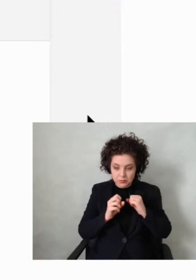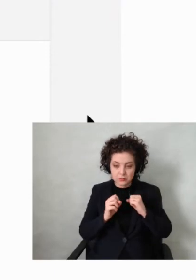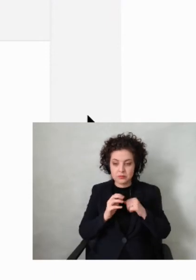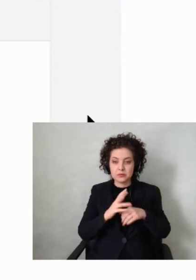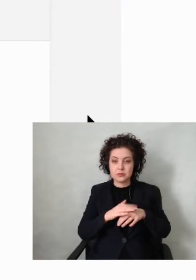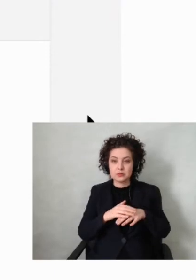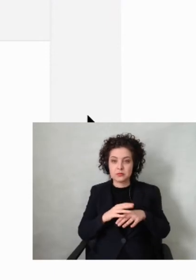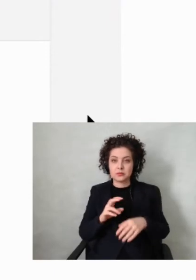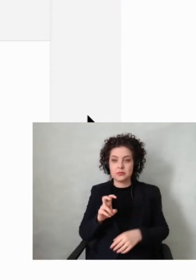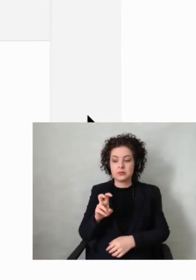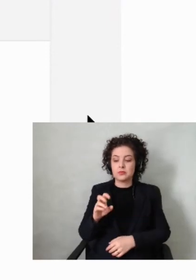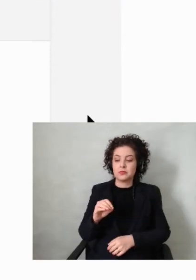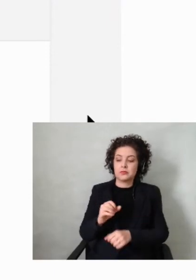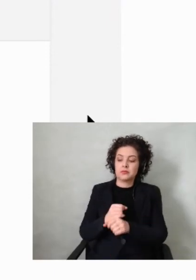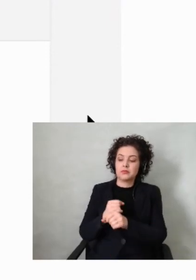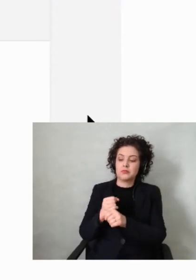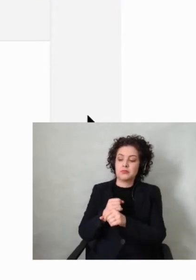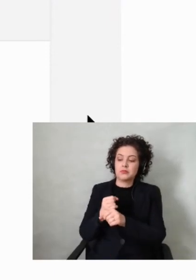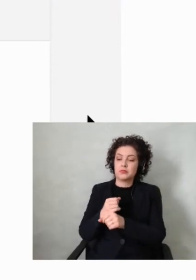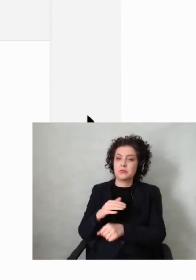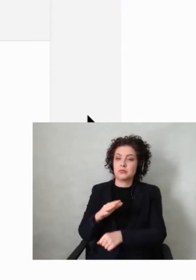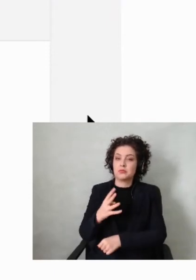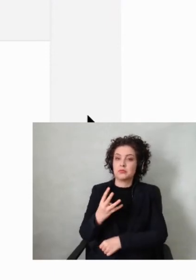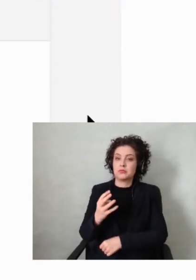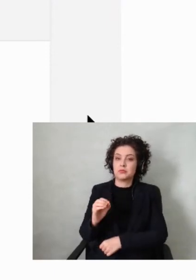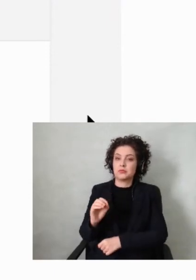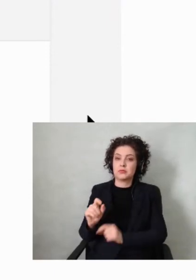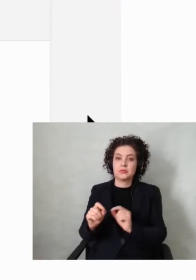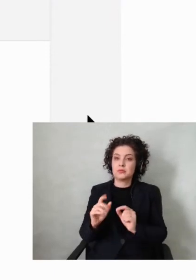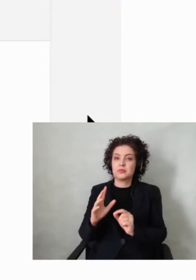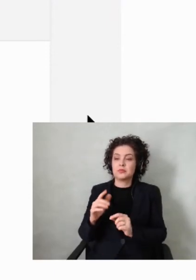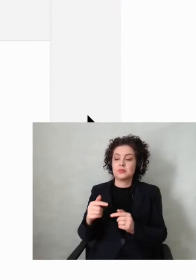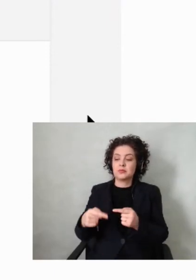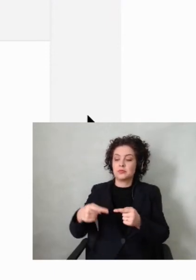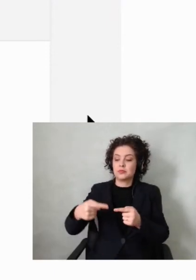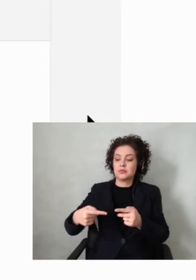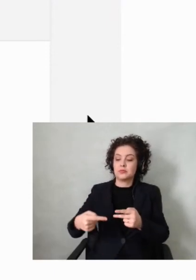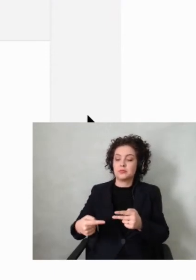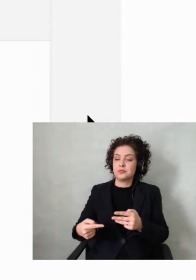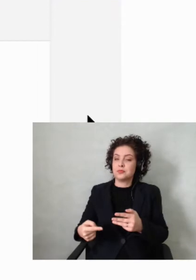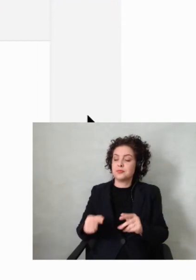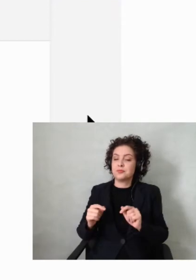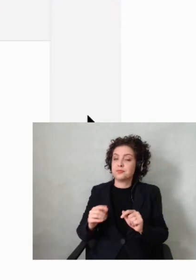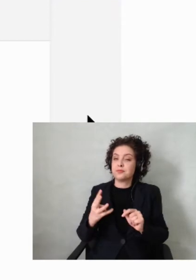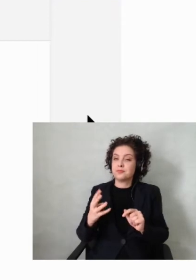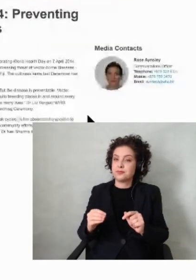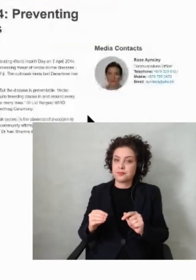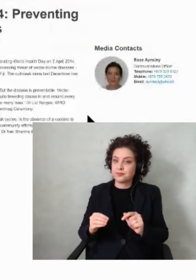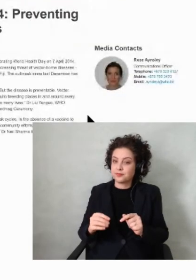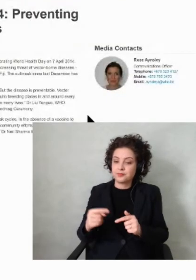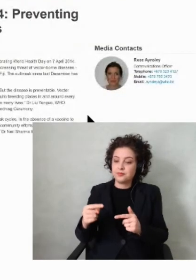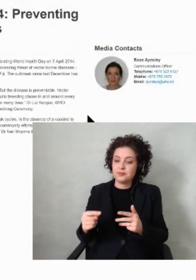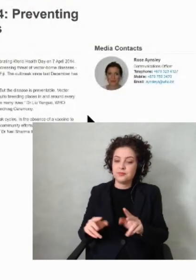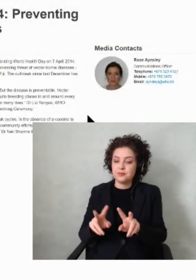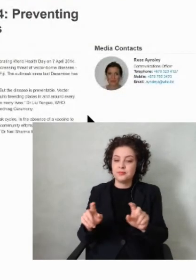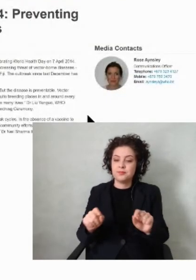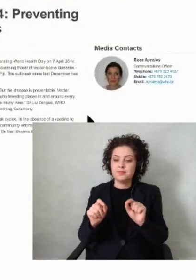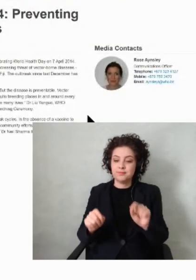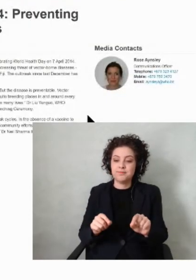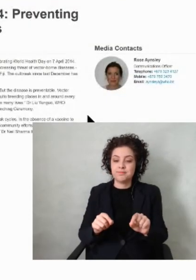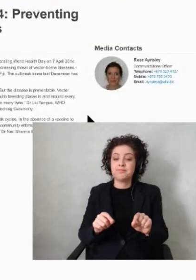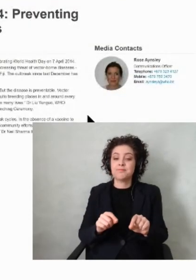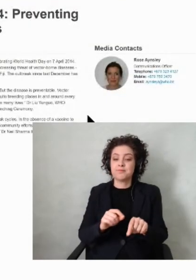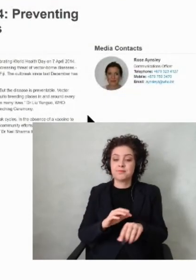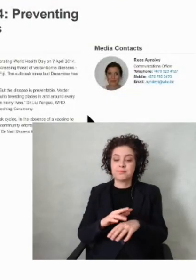50 anos, mais de 40 situações de desafio em relação a patógenos